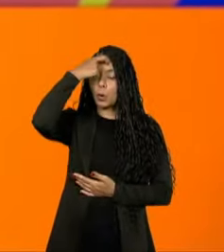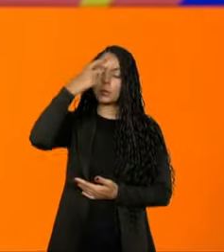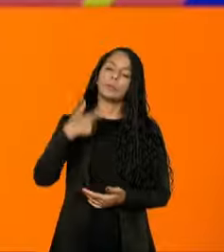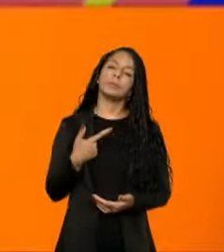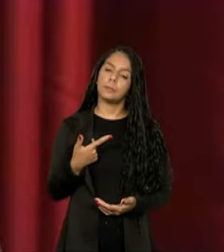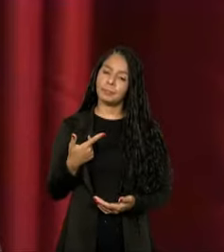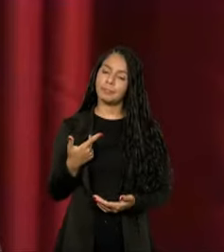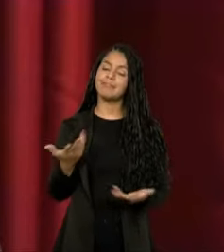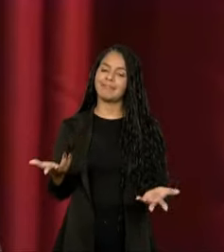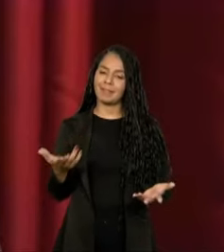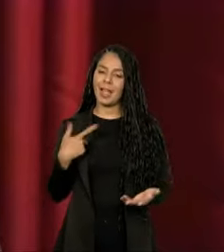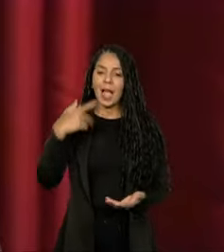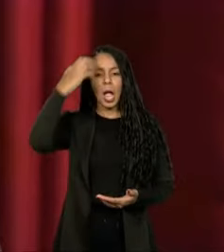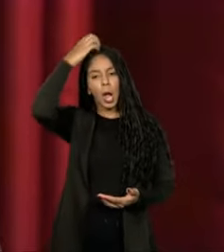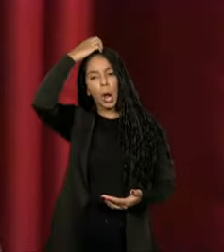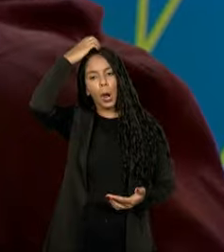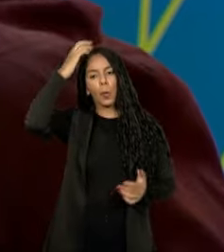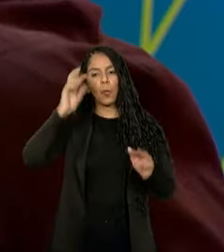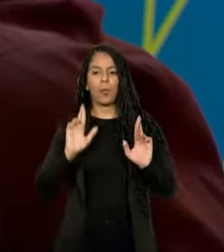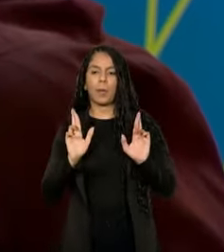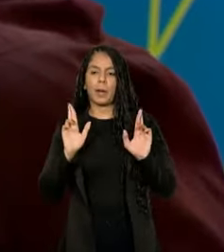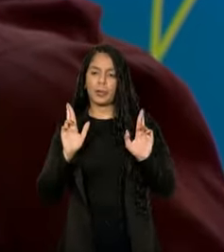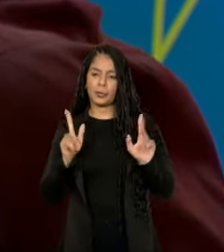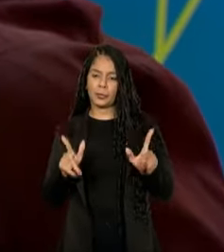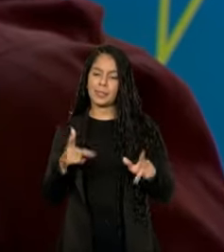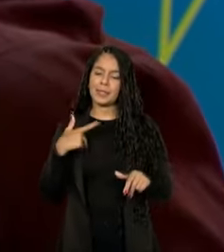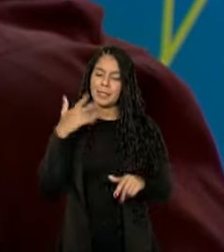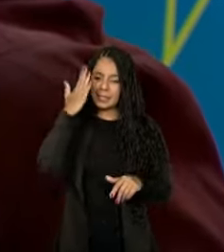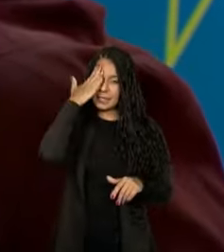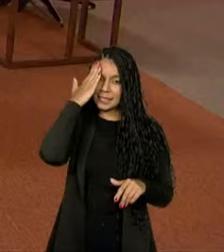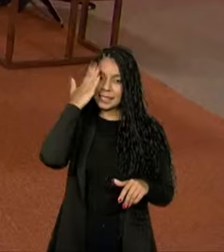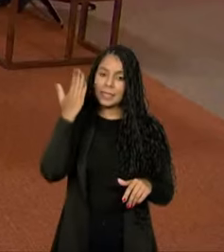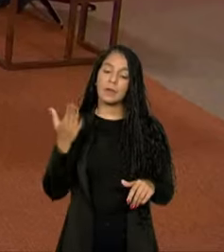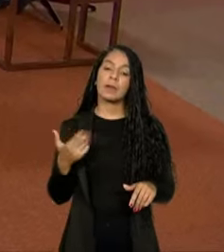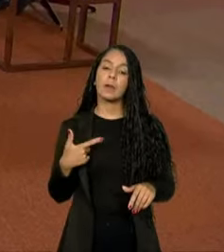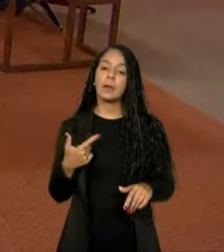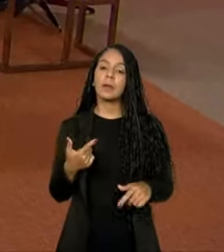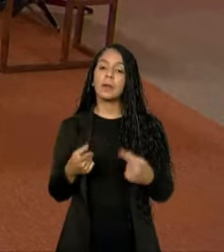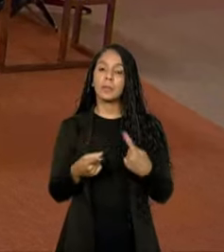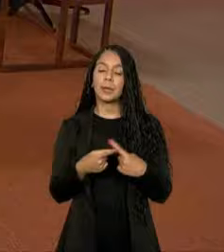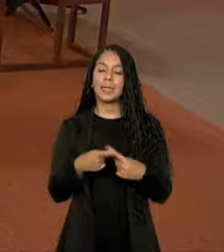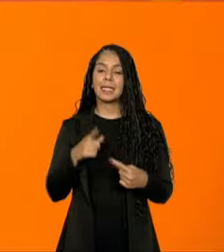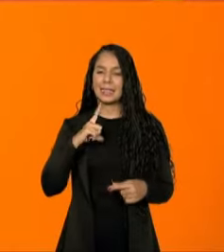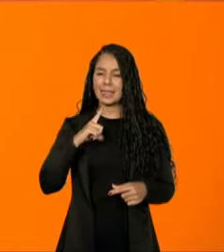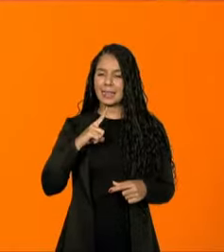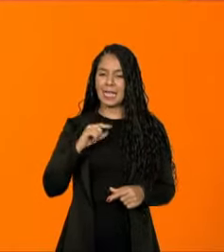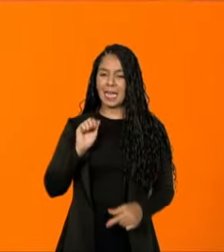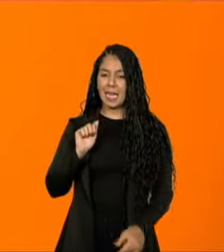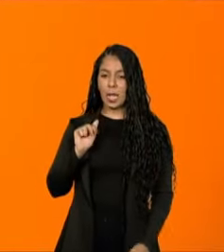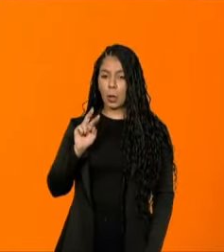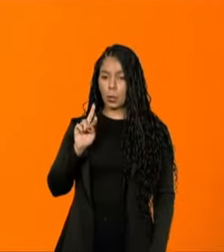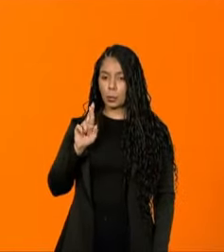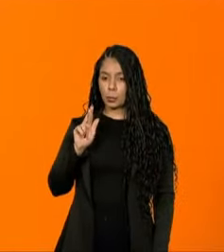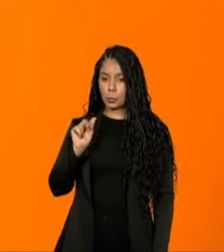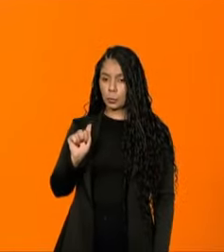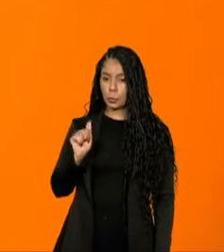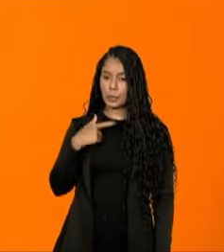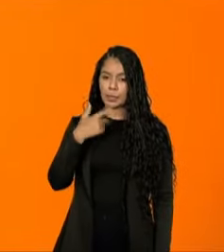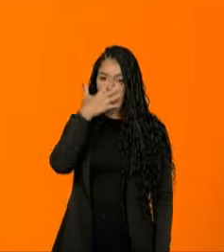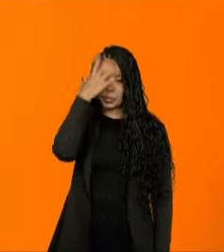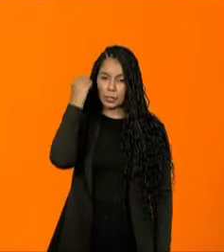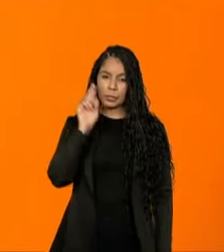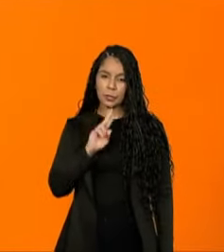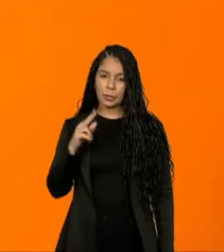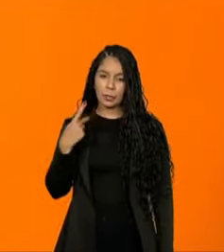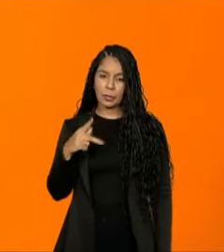culpa ela vai chegar diferente, sabe? Agora, porque a gente também tem uma autora, desculpa, que ela esqueci o nome dela, é